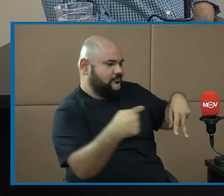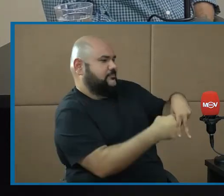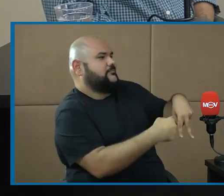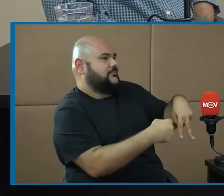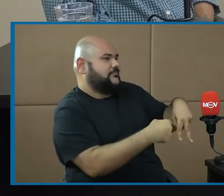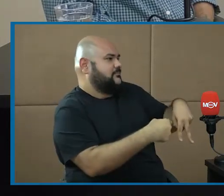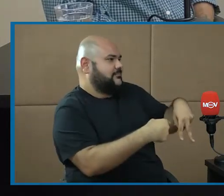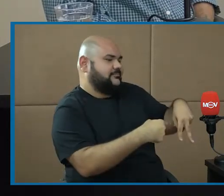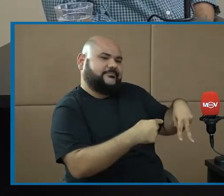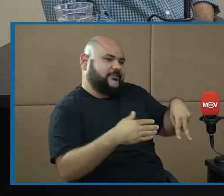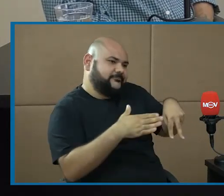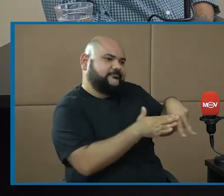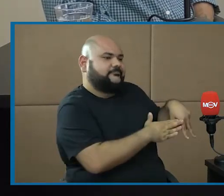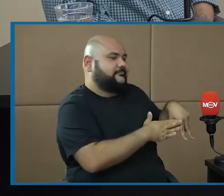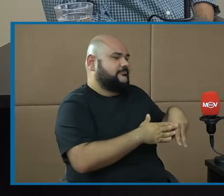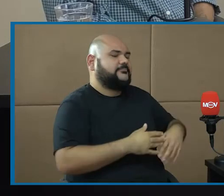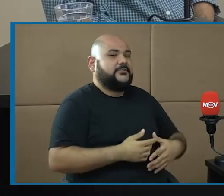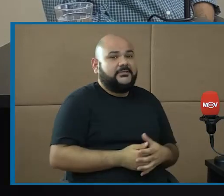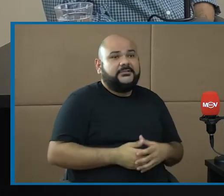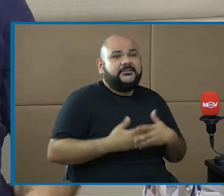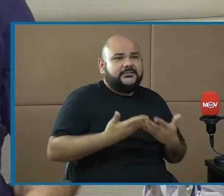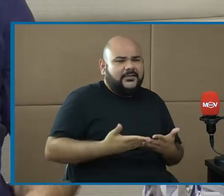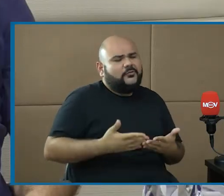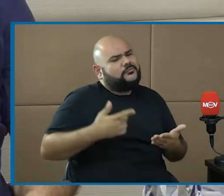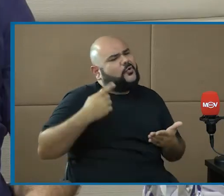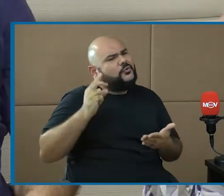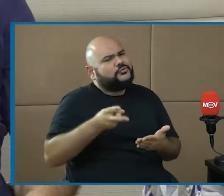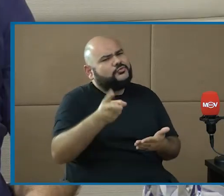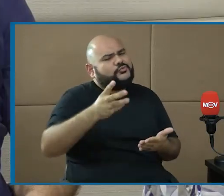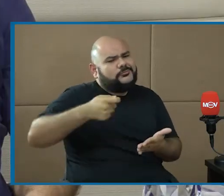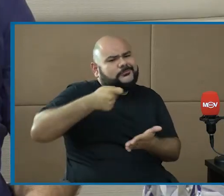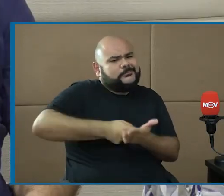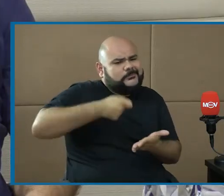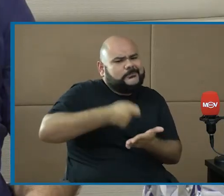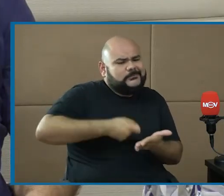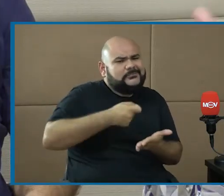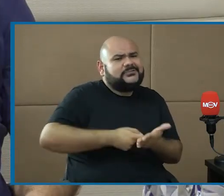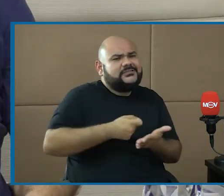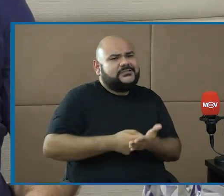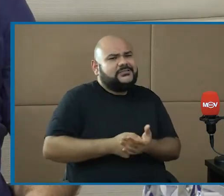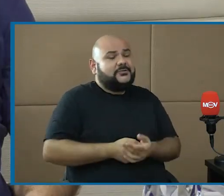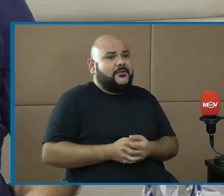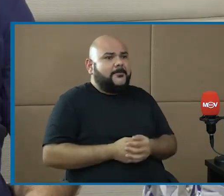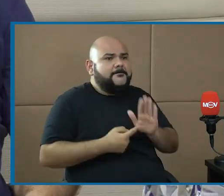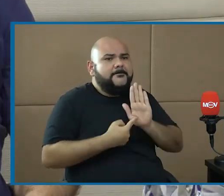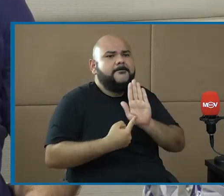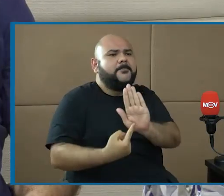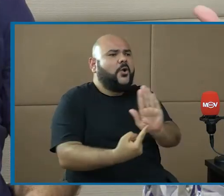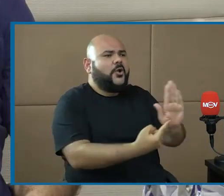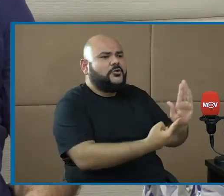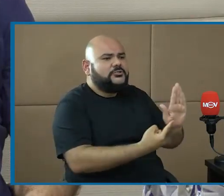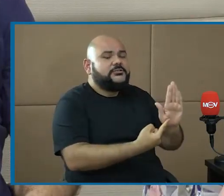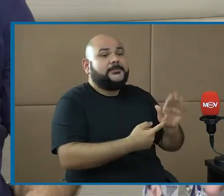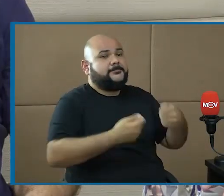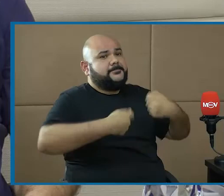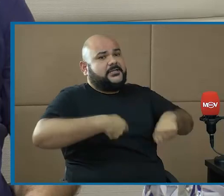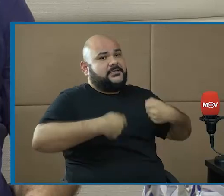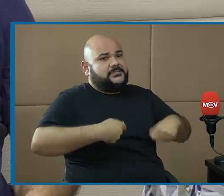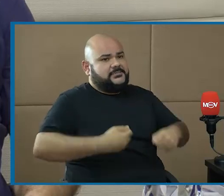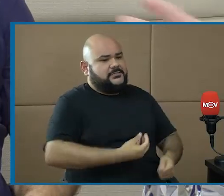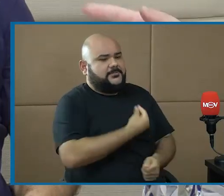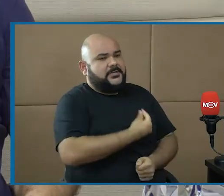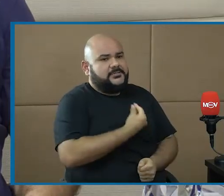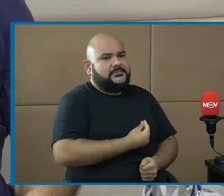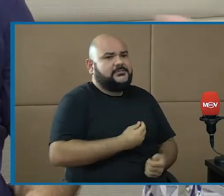eu entendo como uma rejeição. Mas a gente está lutando e está tornando cada vez mais visível a necessidade de um tradutor e